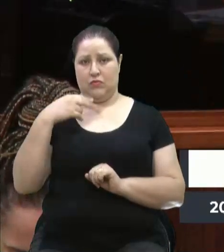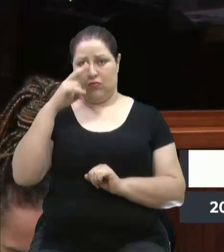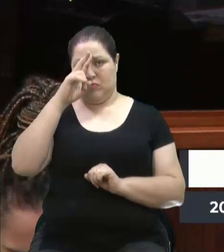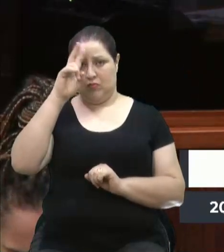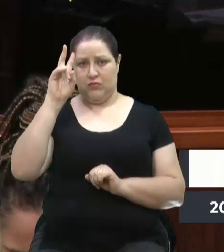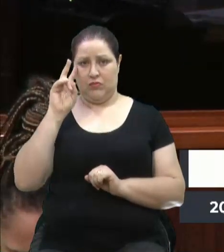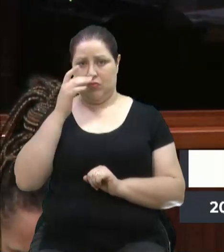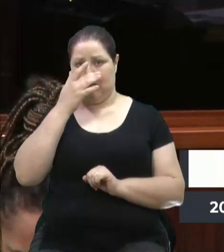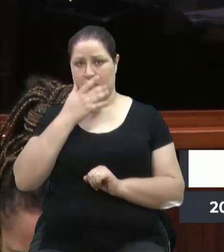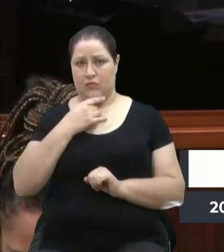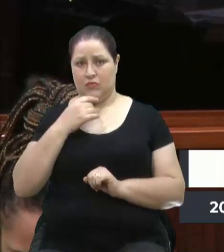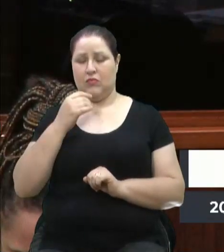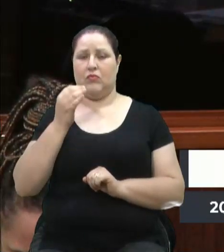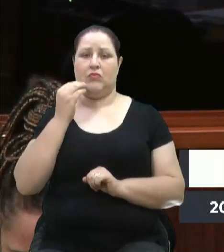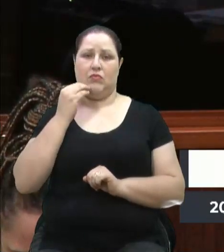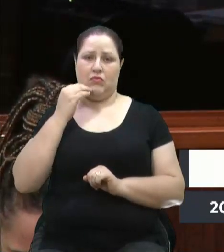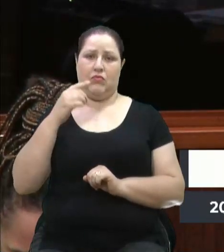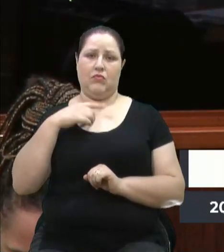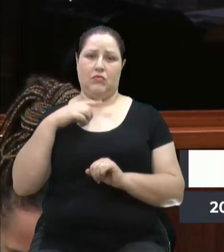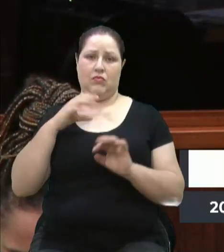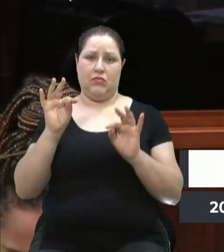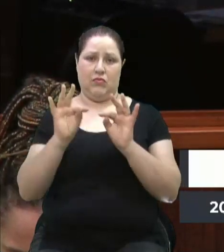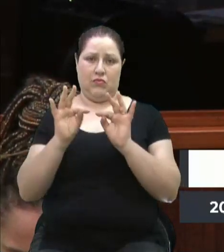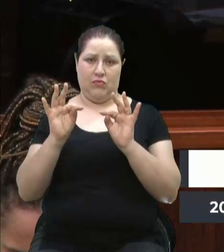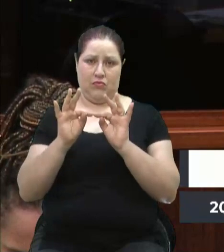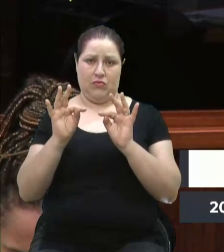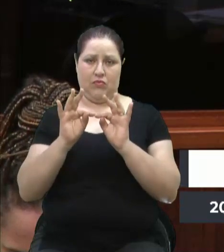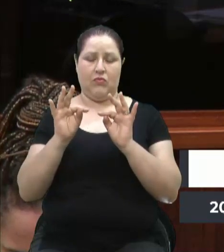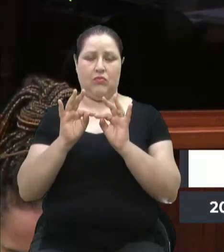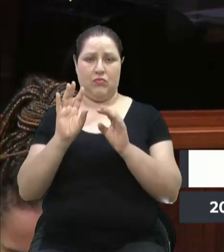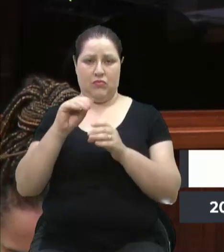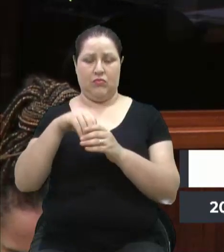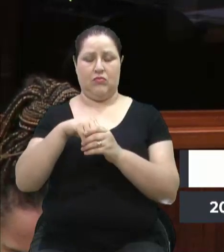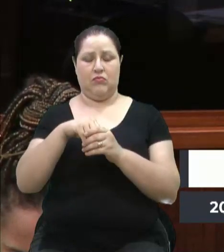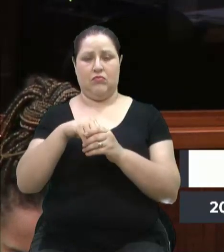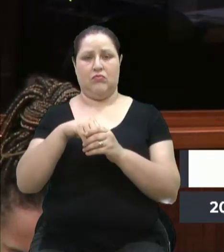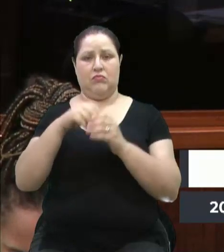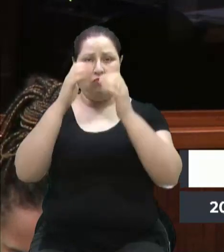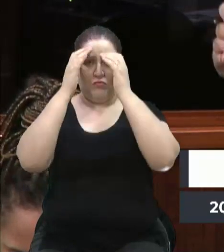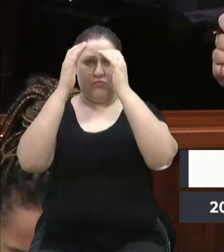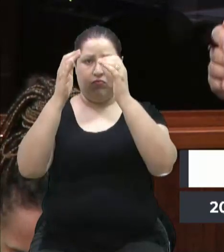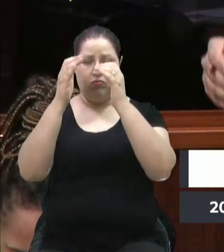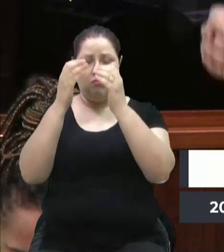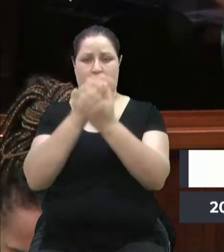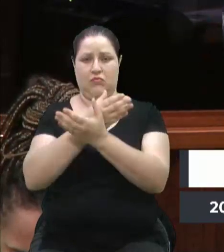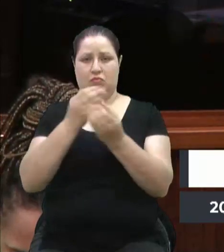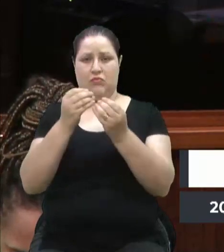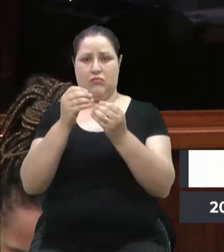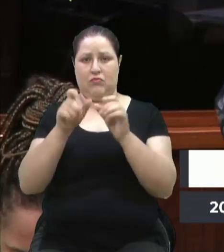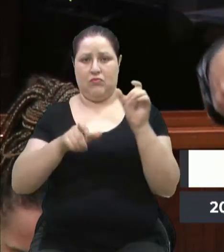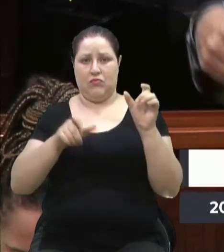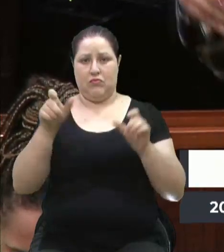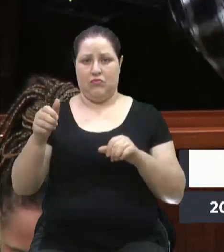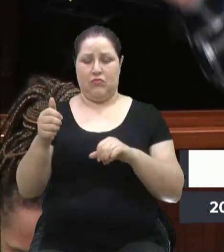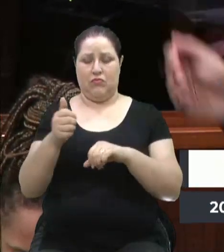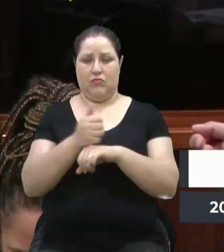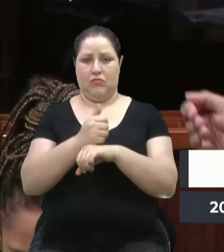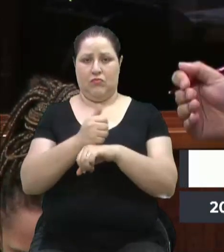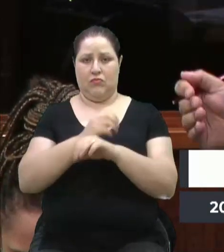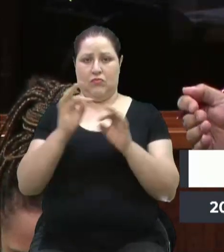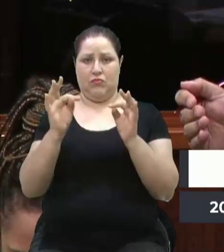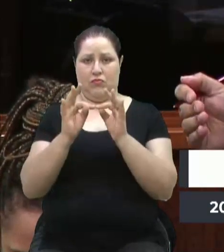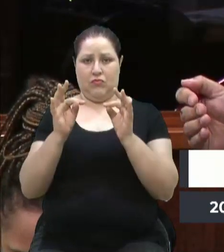que aqui tem uma questão técnica envolvida, e eu respeito por demais os técnicos da Secretaria de Obras